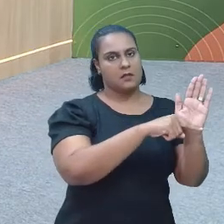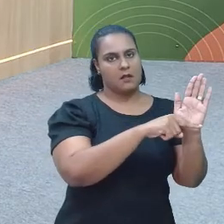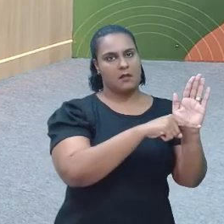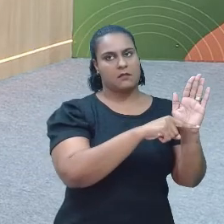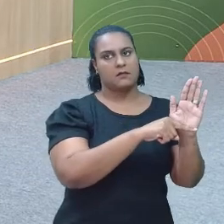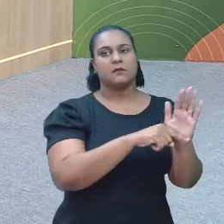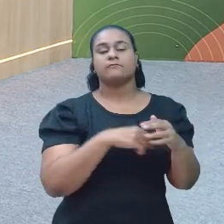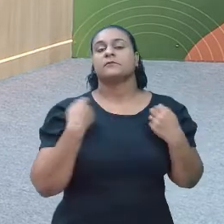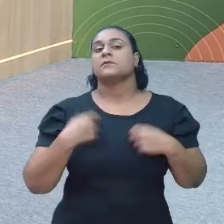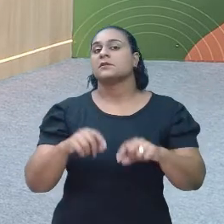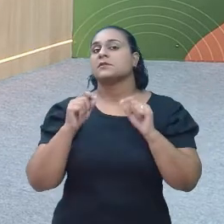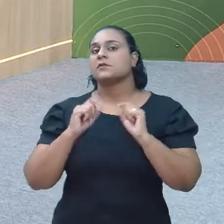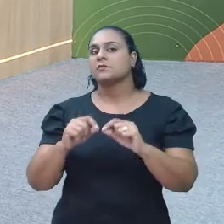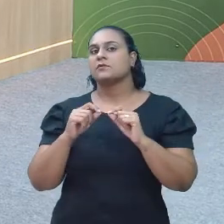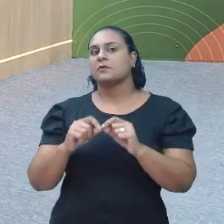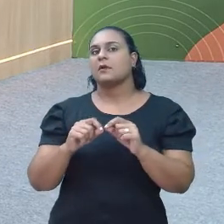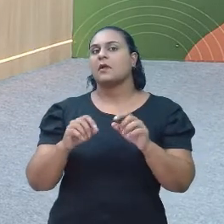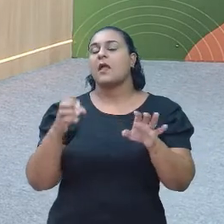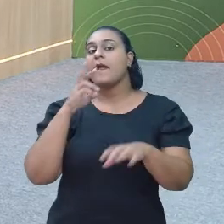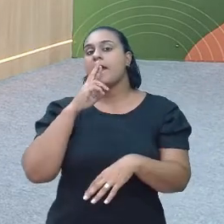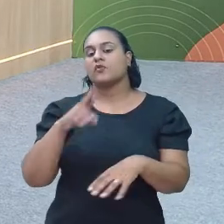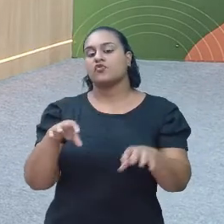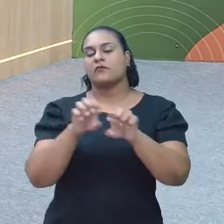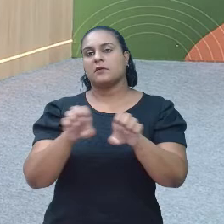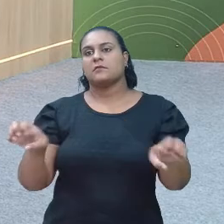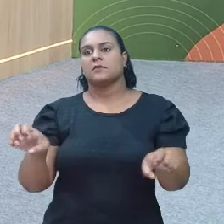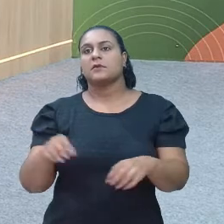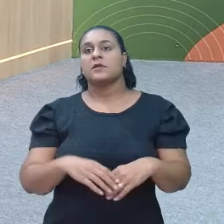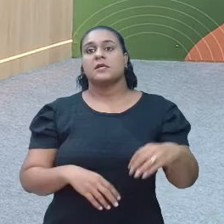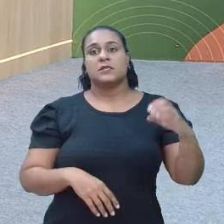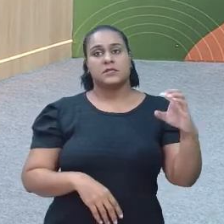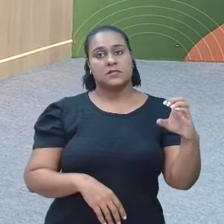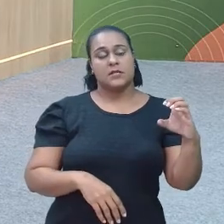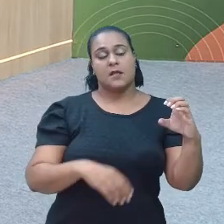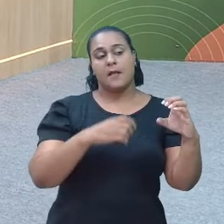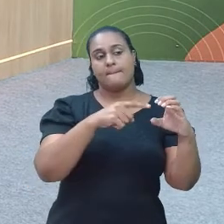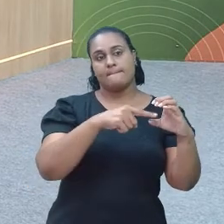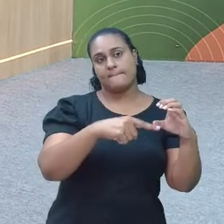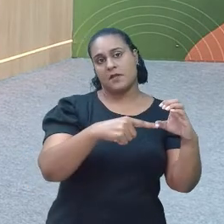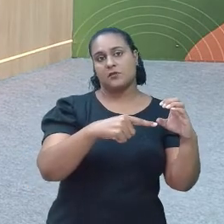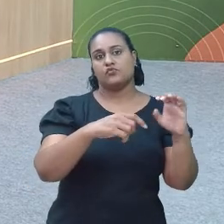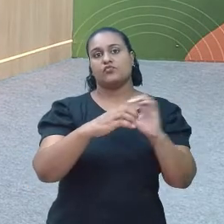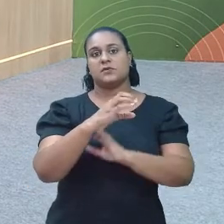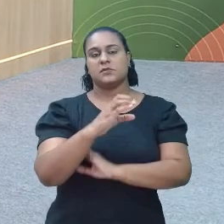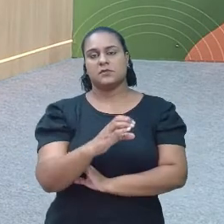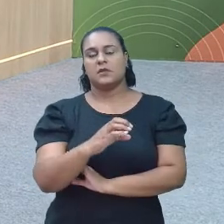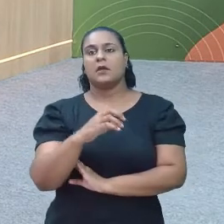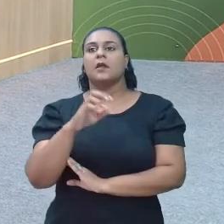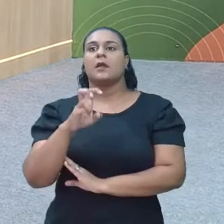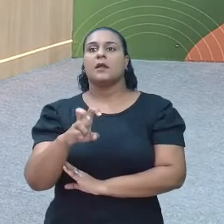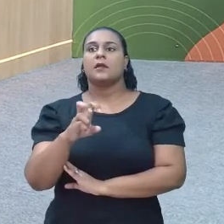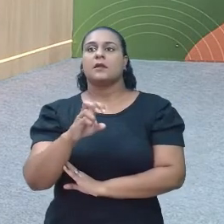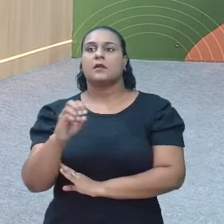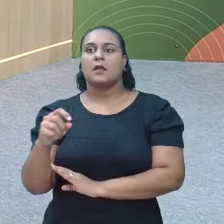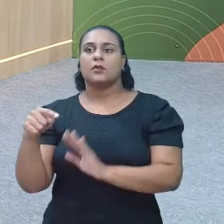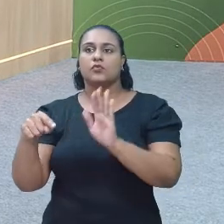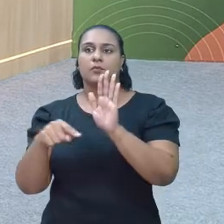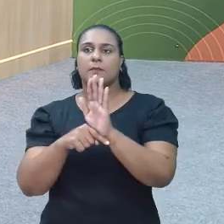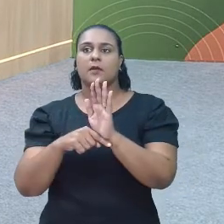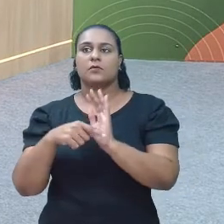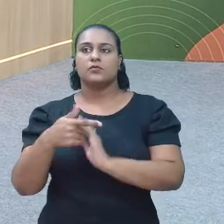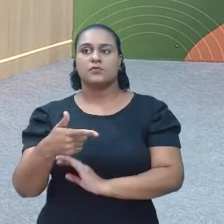eu vou precisar fazer apenas as operações ali, ó, C menos C e aqui 500 menos